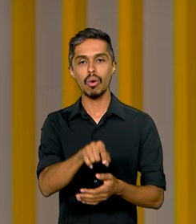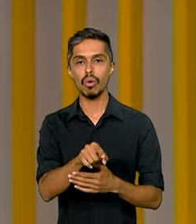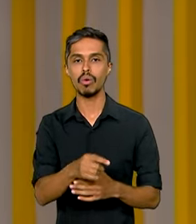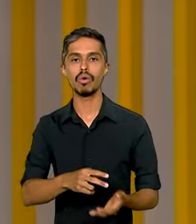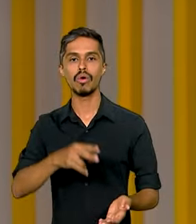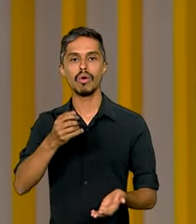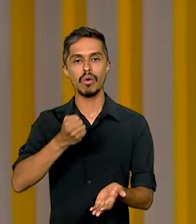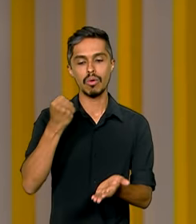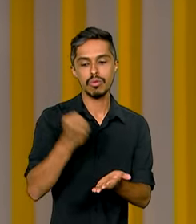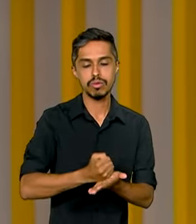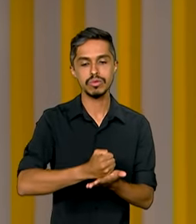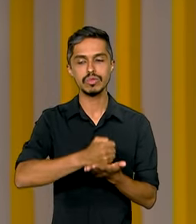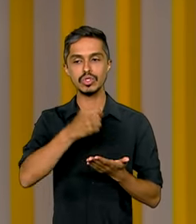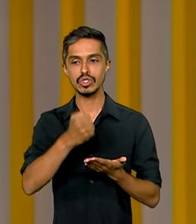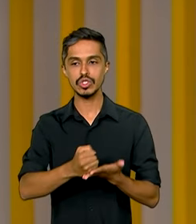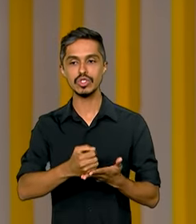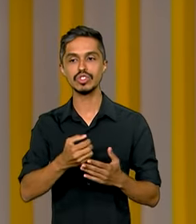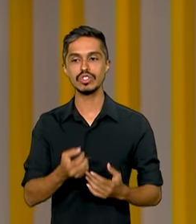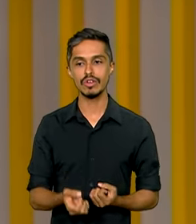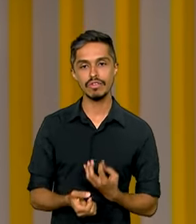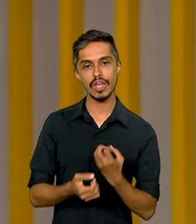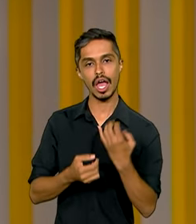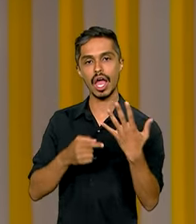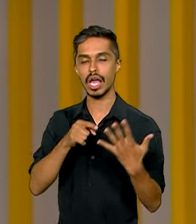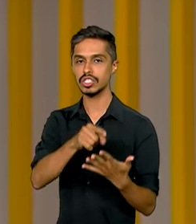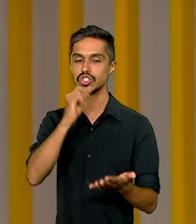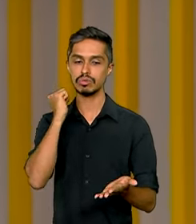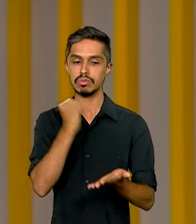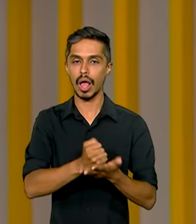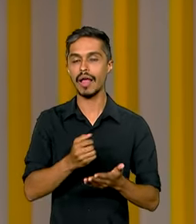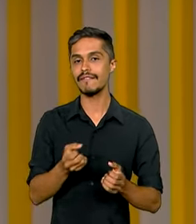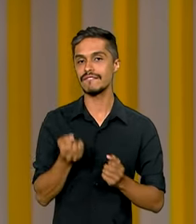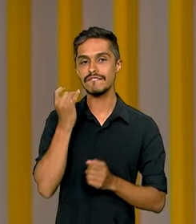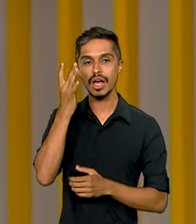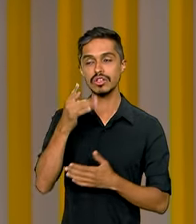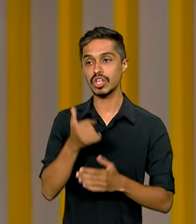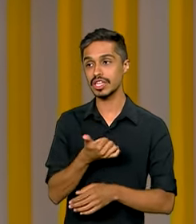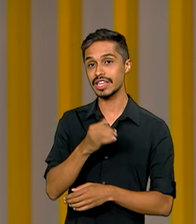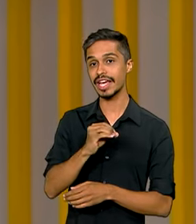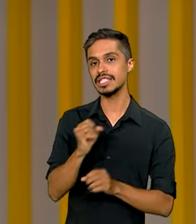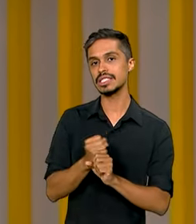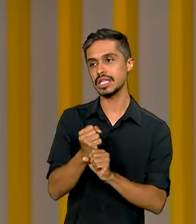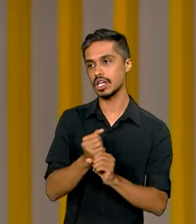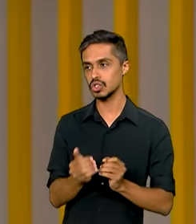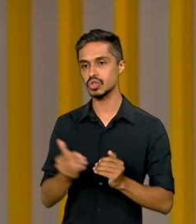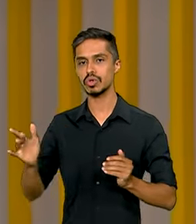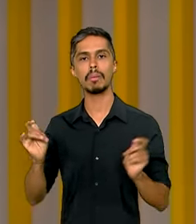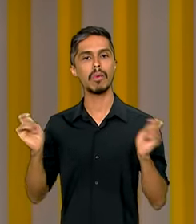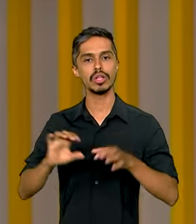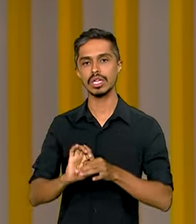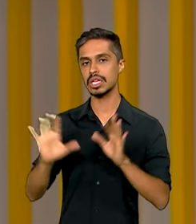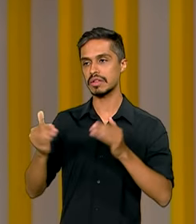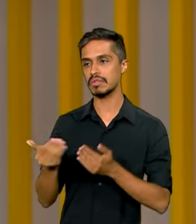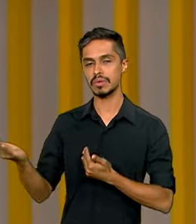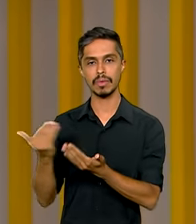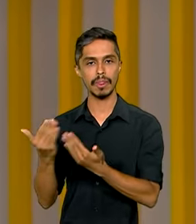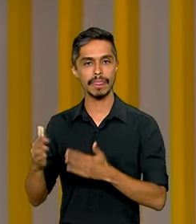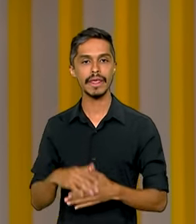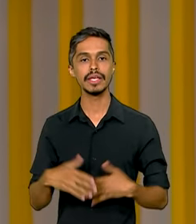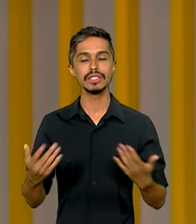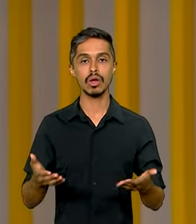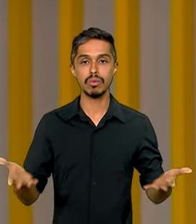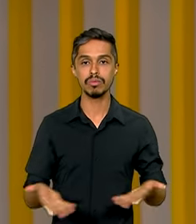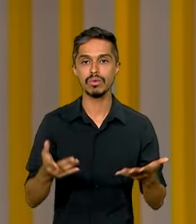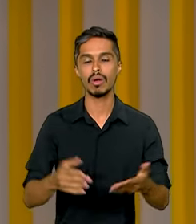em passaportes chineses e brasileiros. A medida deve facilitar as viagens turísticas e impulsionar a balança comercial dos